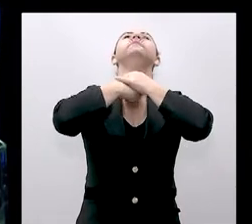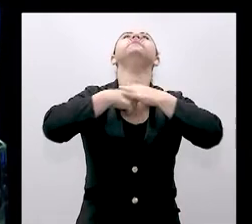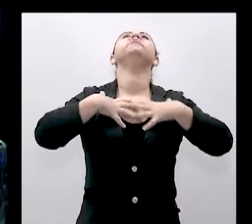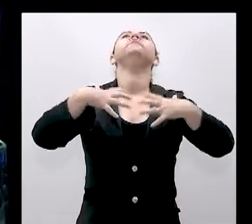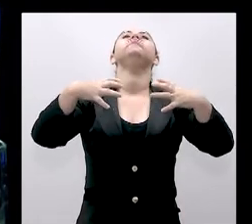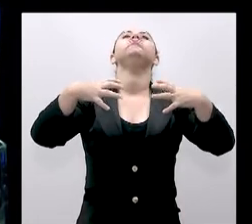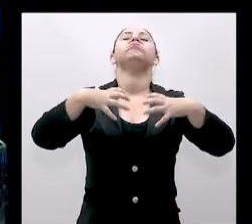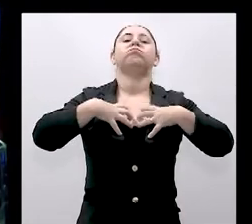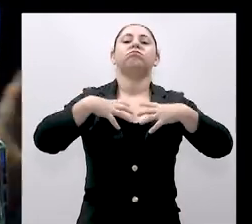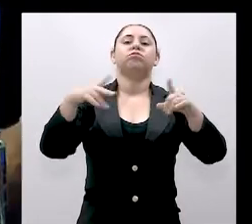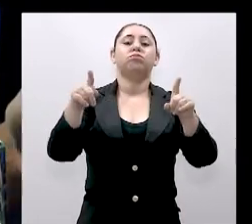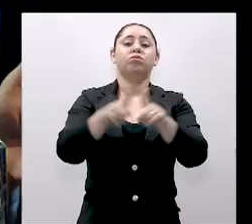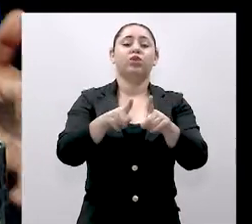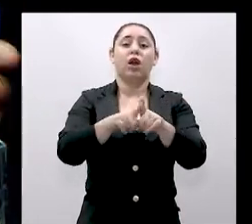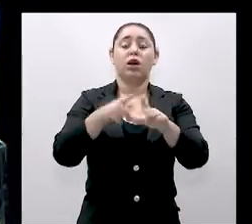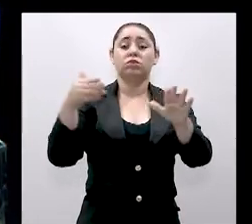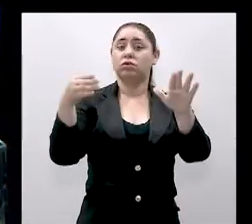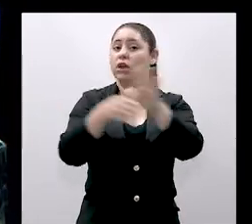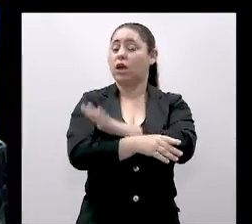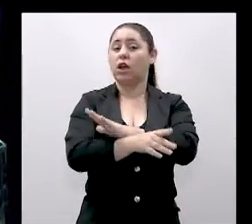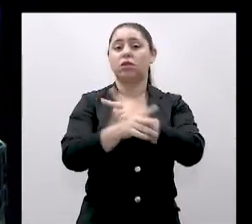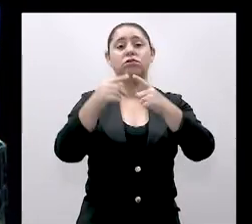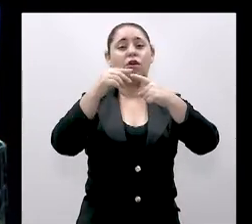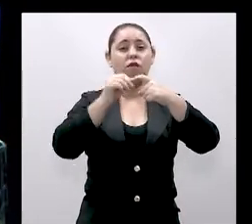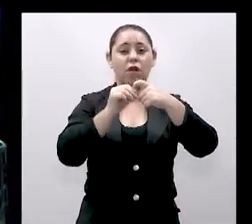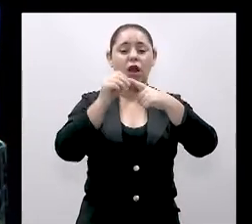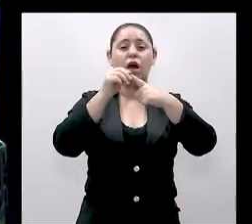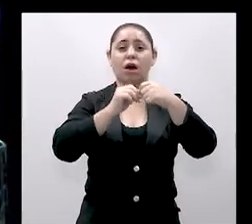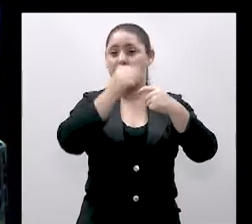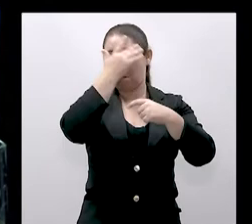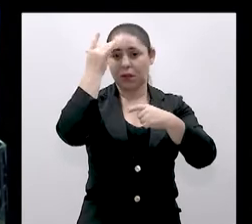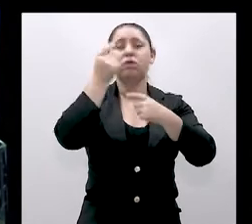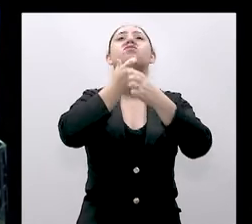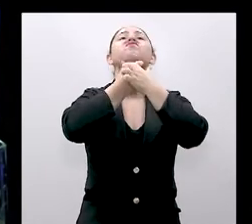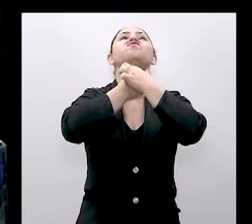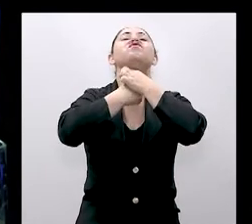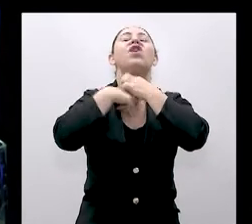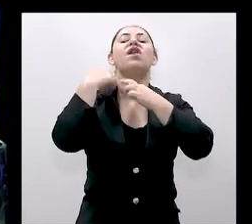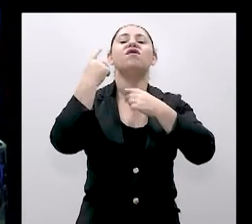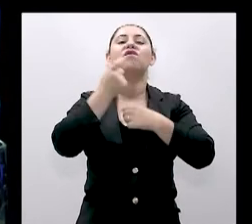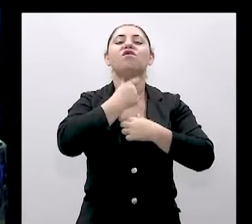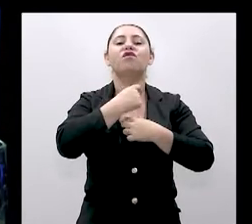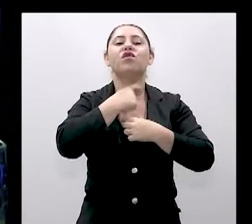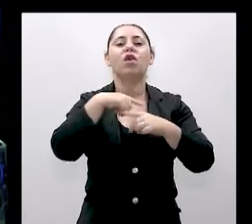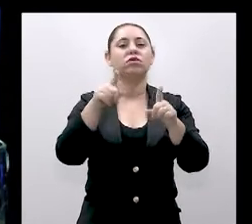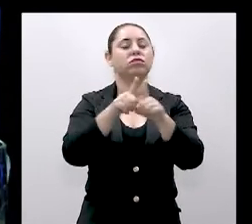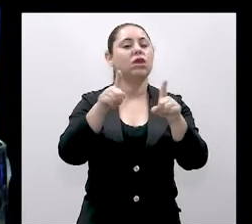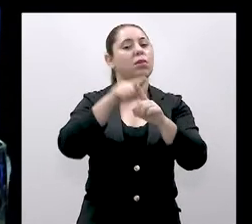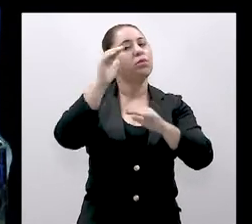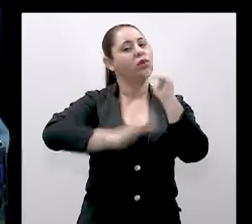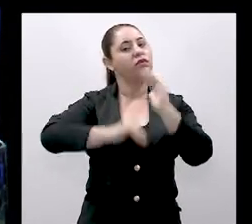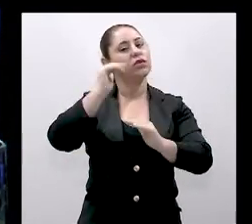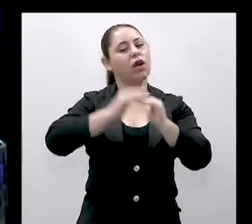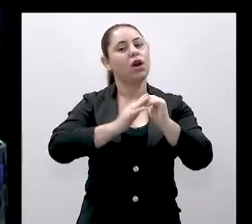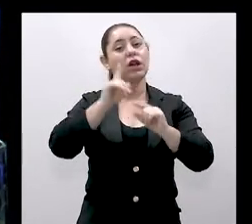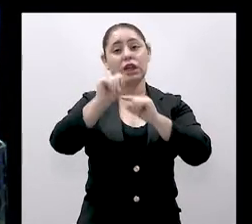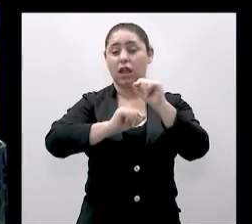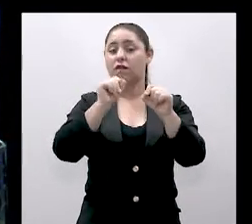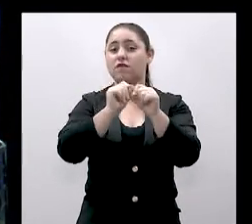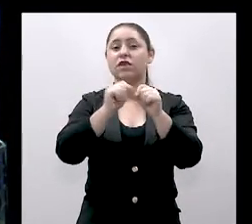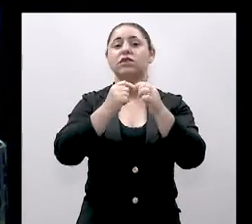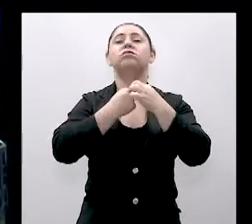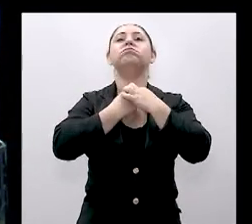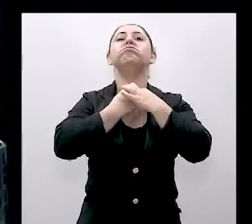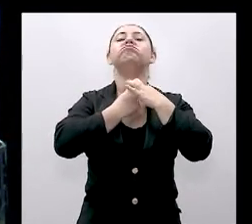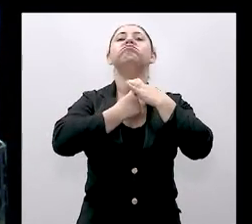interna em tuba aí meu amigo e eu saí fisioterapia Quem foi entubado faz forno dependendo do caso